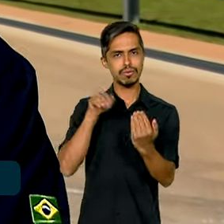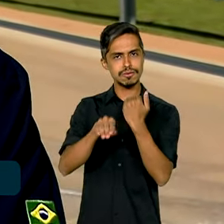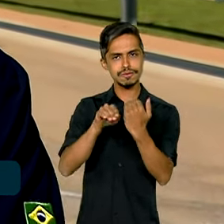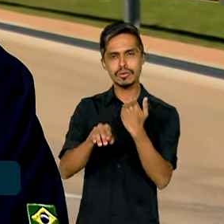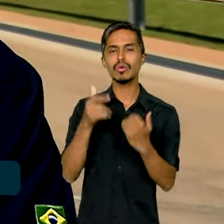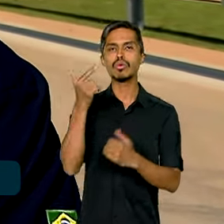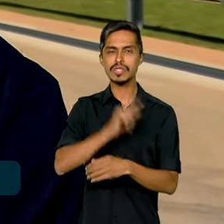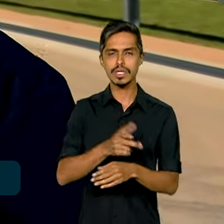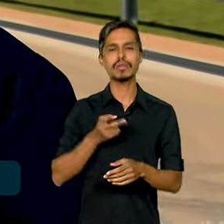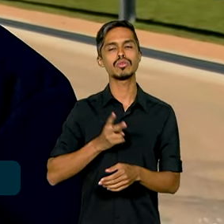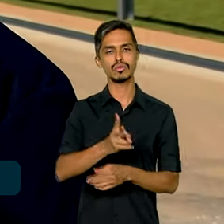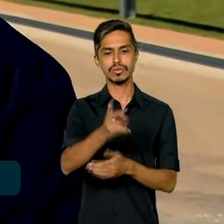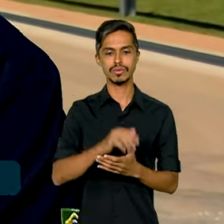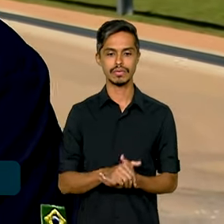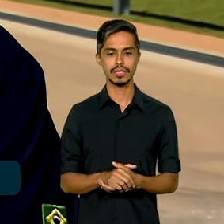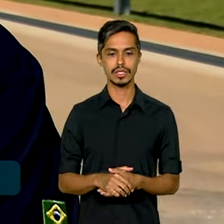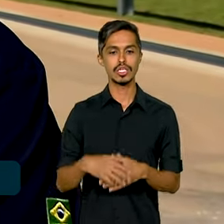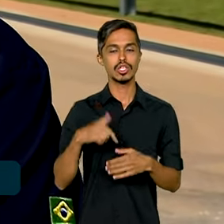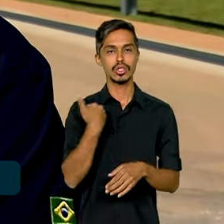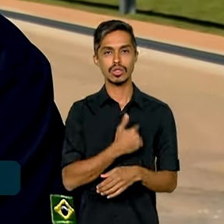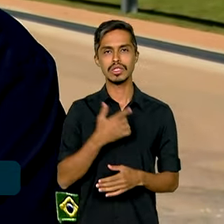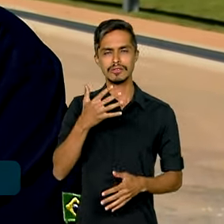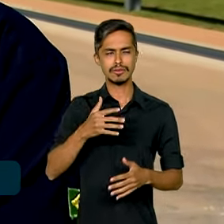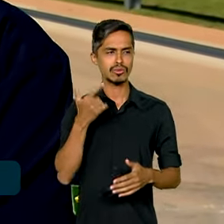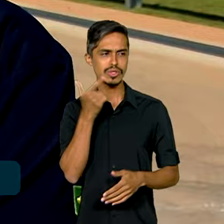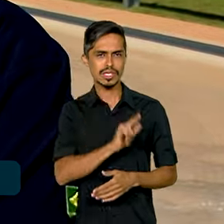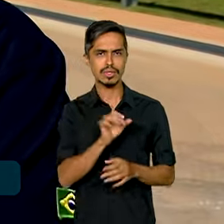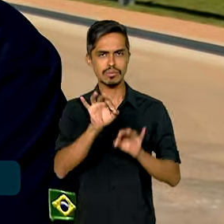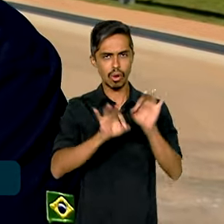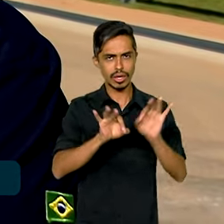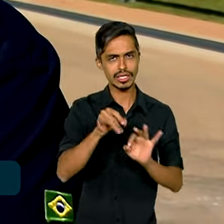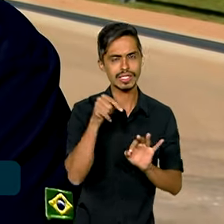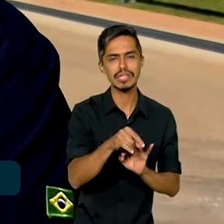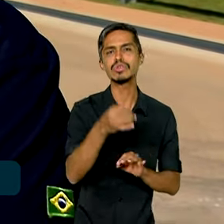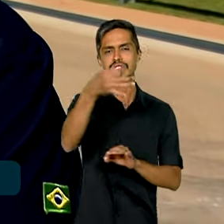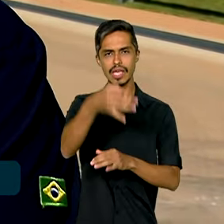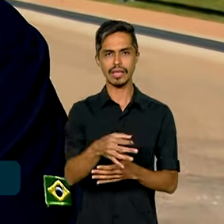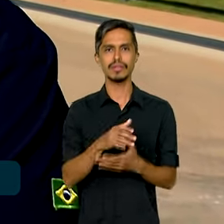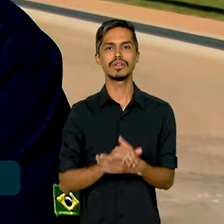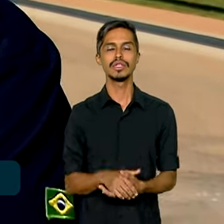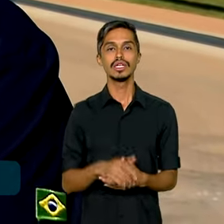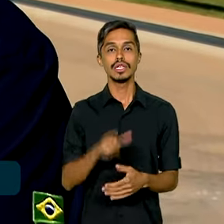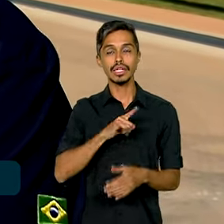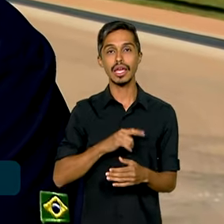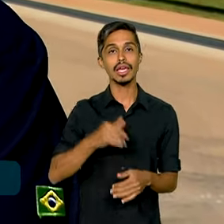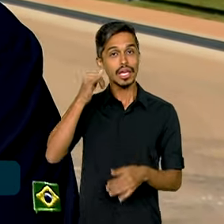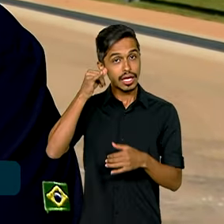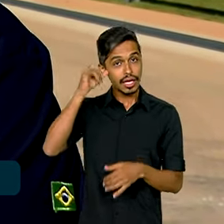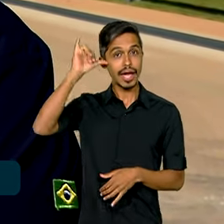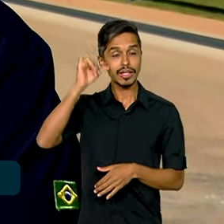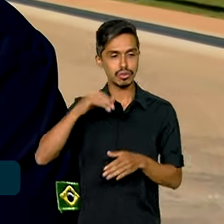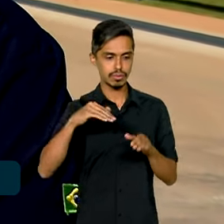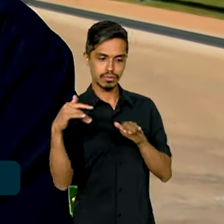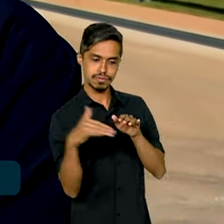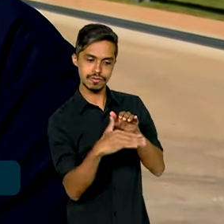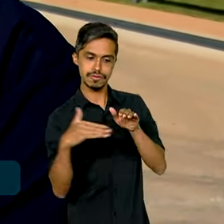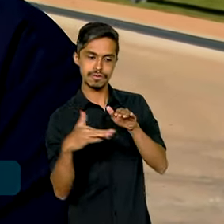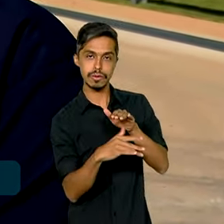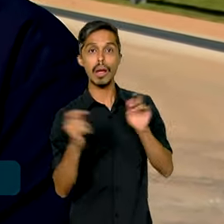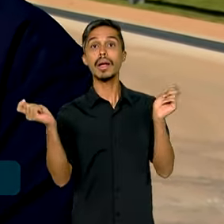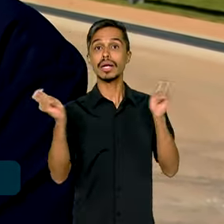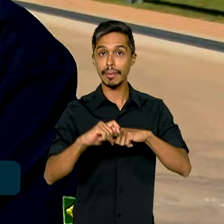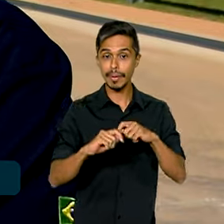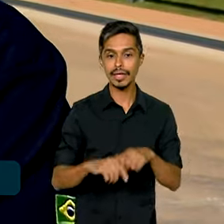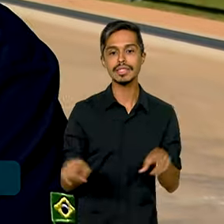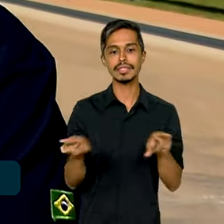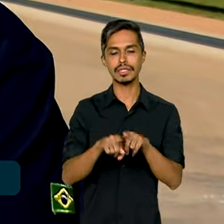da rodovia. Atrito lateral, que é o que a gente chama. Temos passagens de gado, mais de 40 passagens de gado e passagens